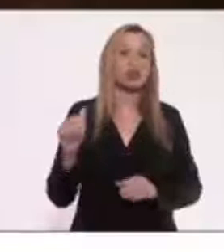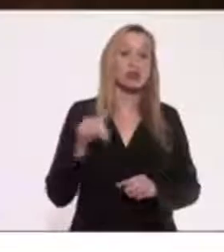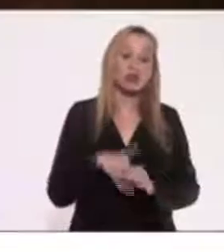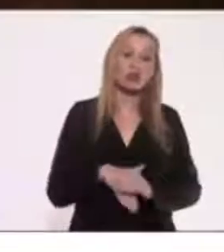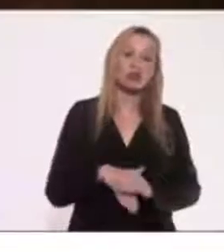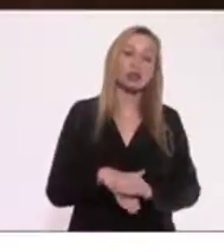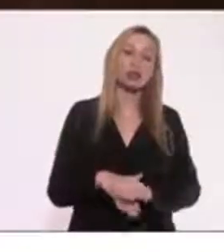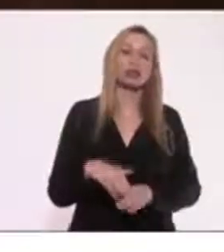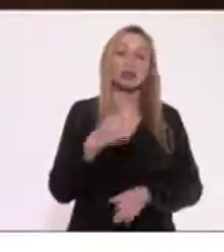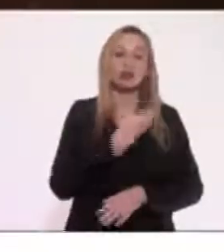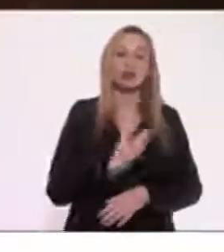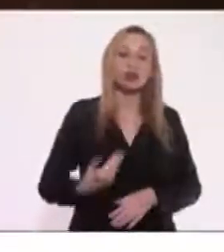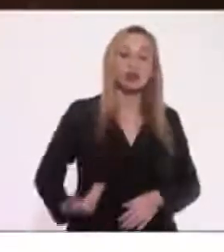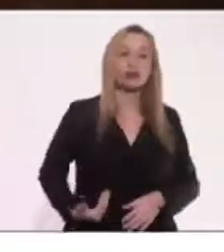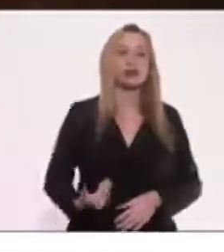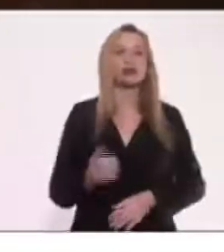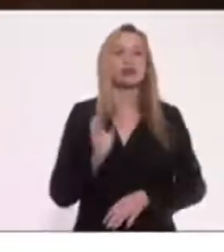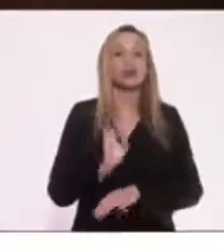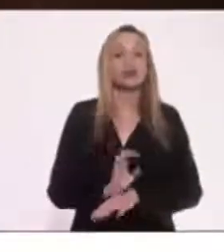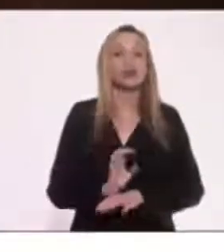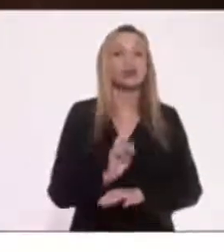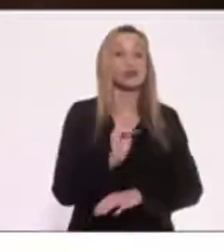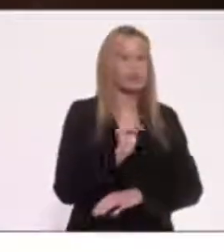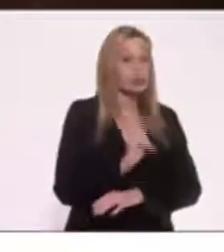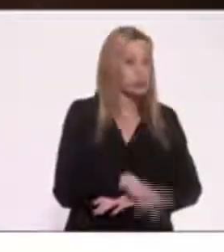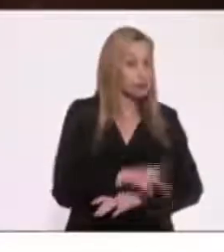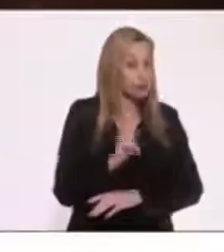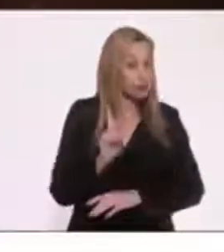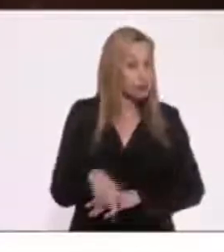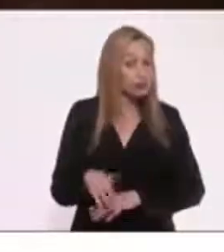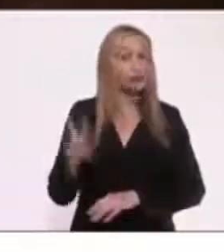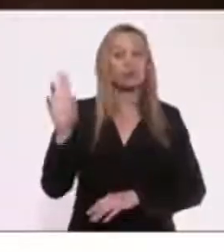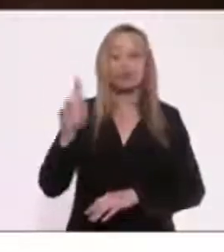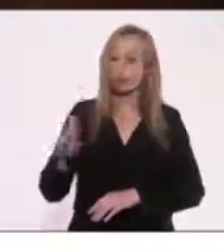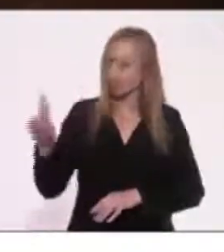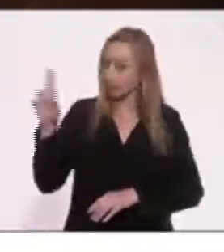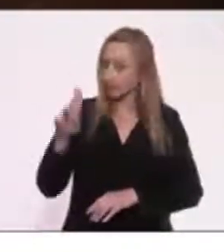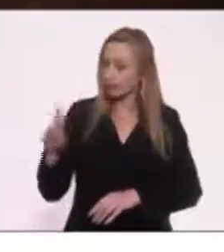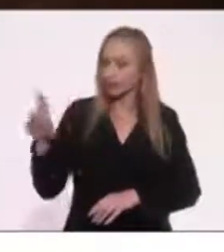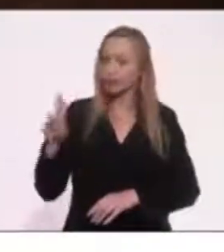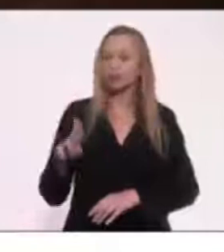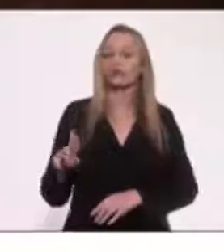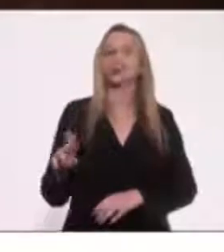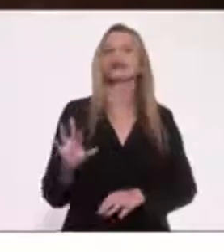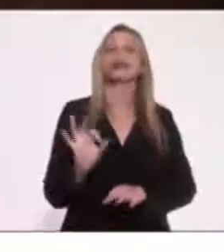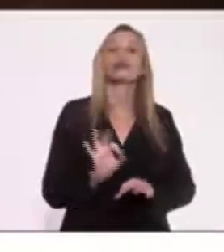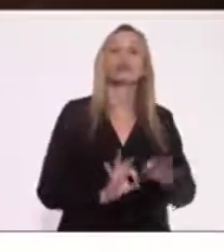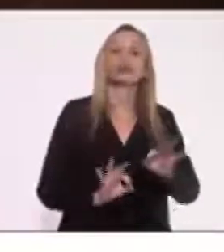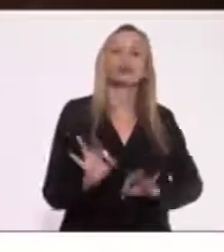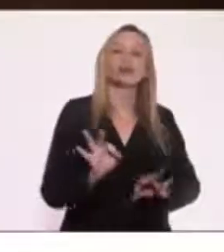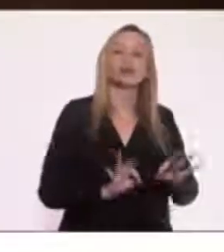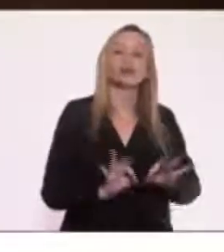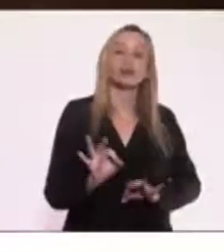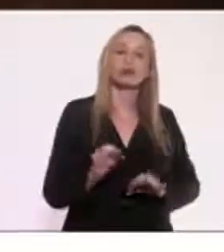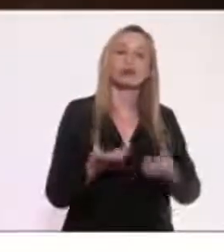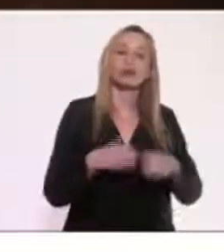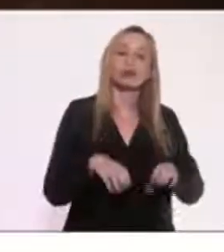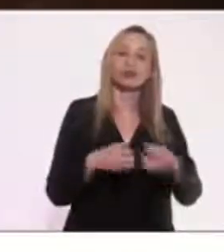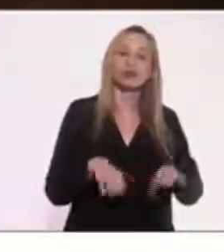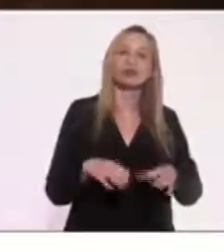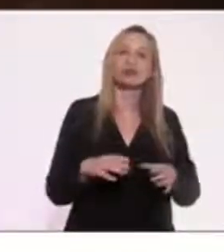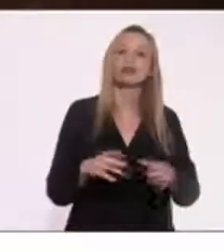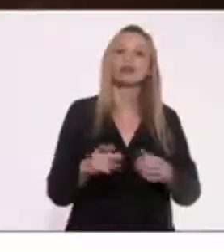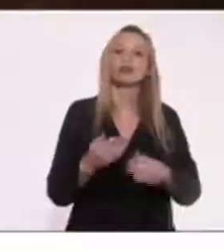que o governador do Estado, como professor universitário de cursos preparatórios para concurso público, sabe